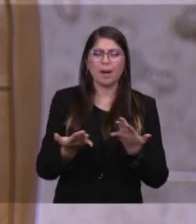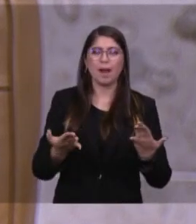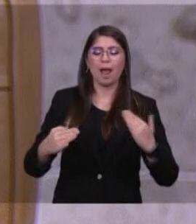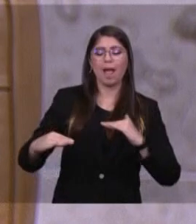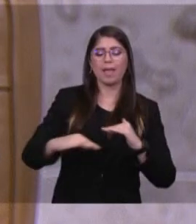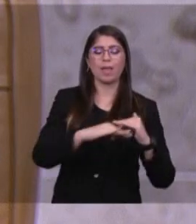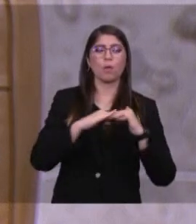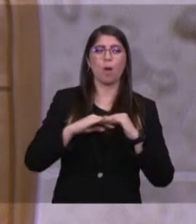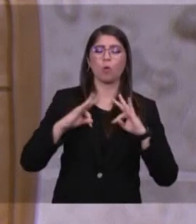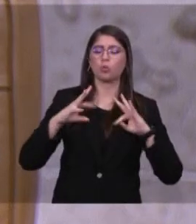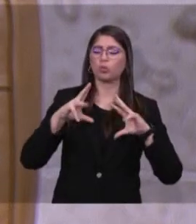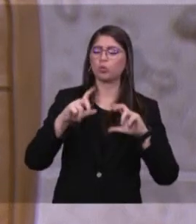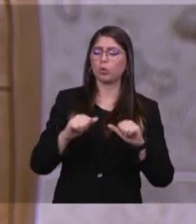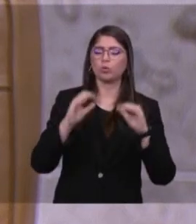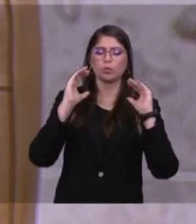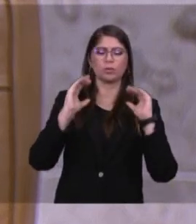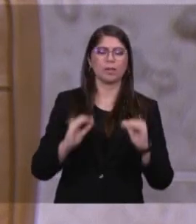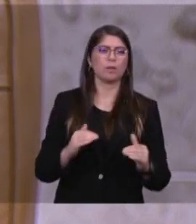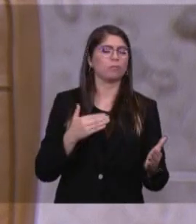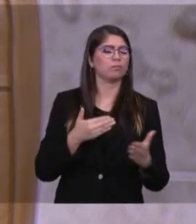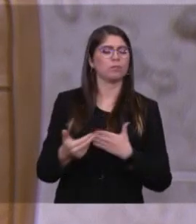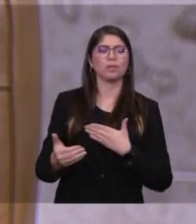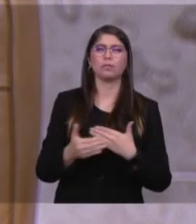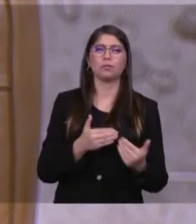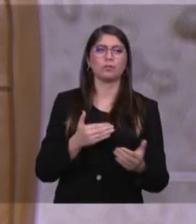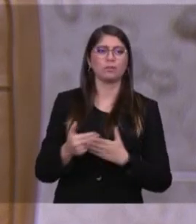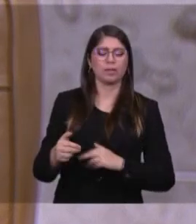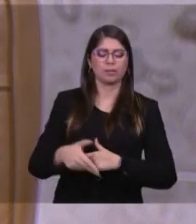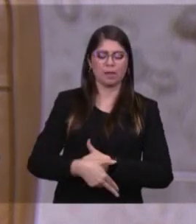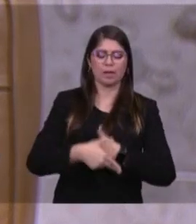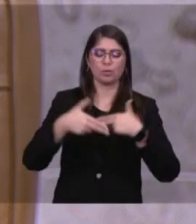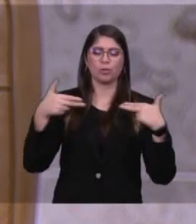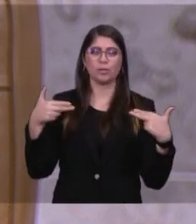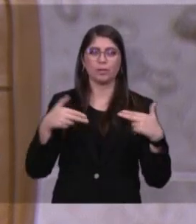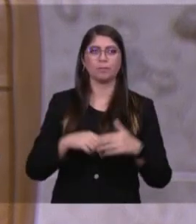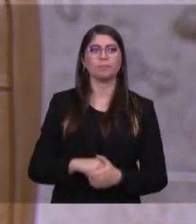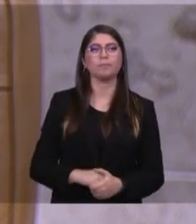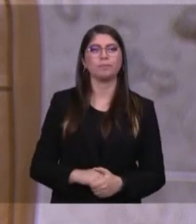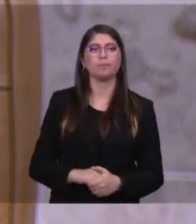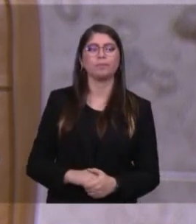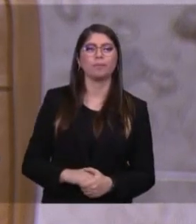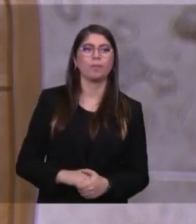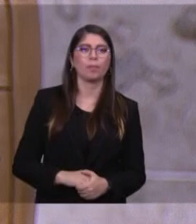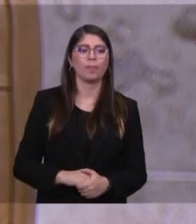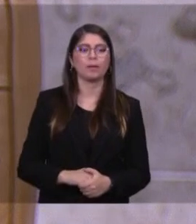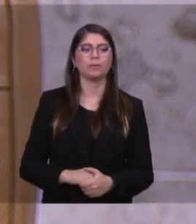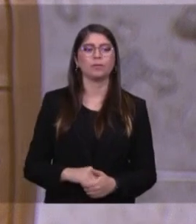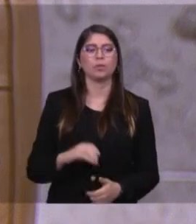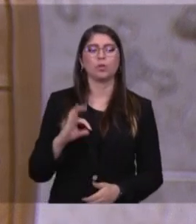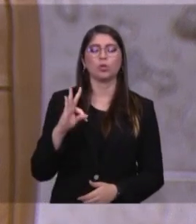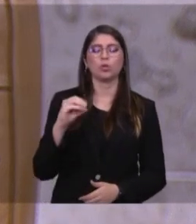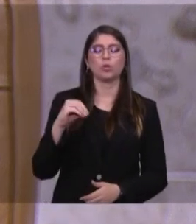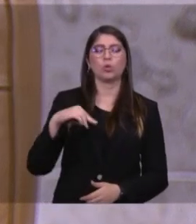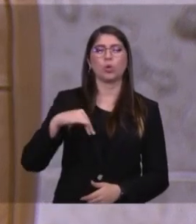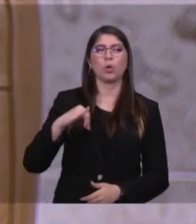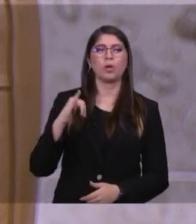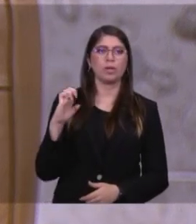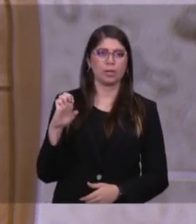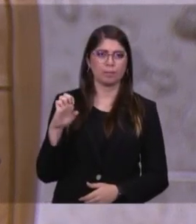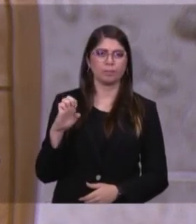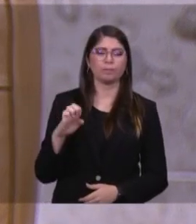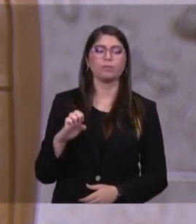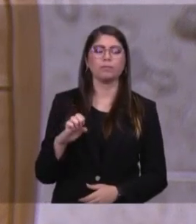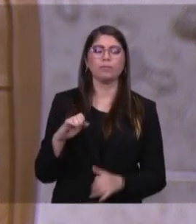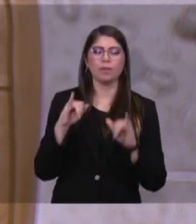cidadãos, independentemente de sua origem étnica. Toni Morrison afirmou: a